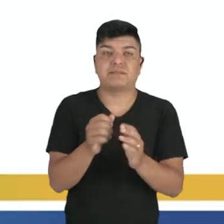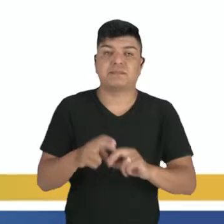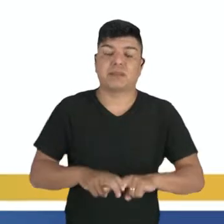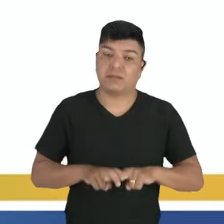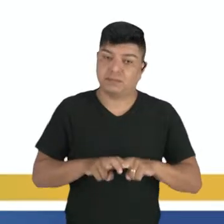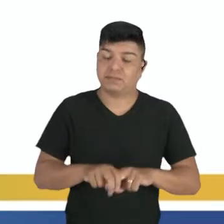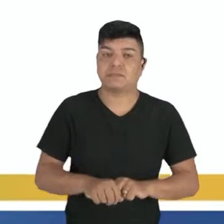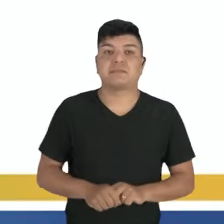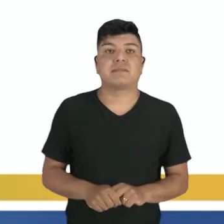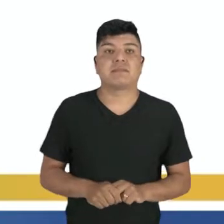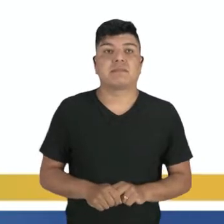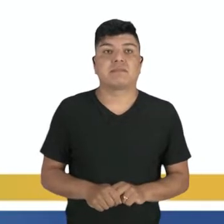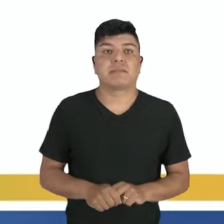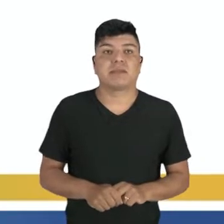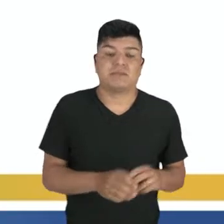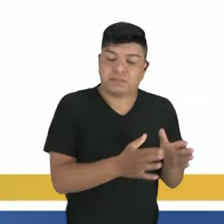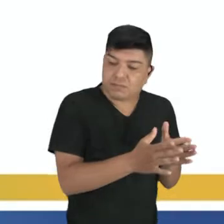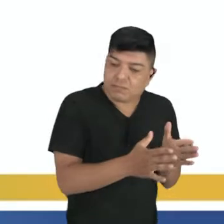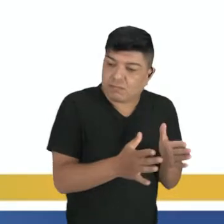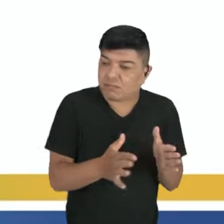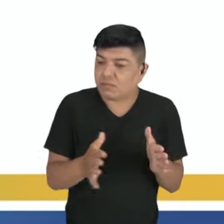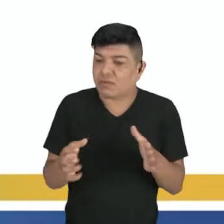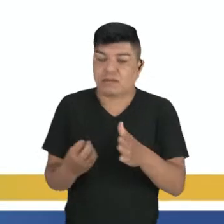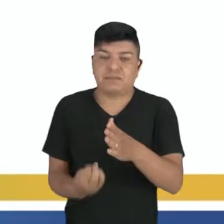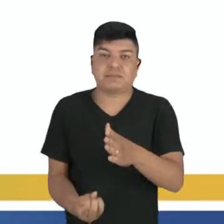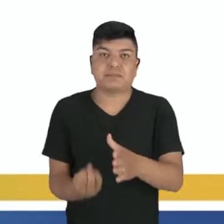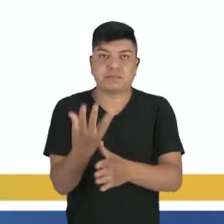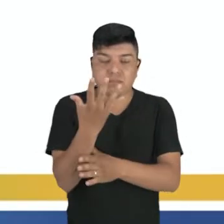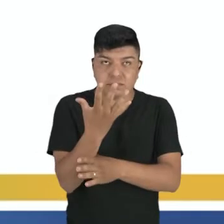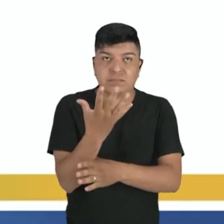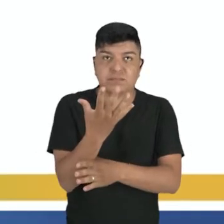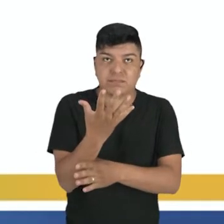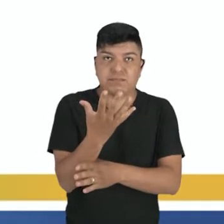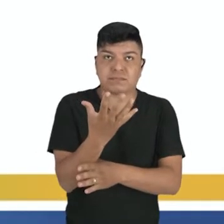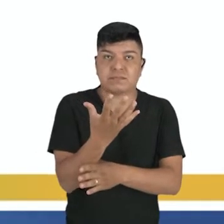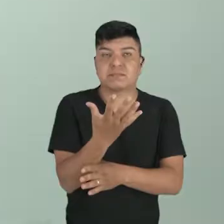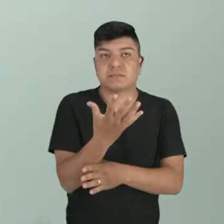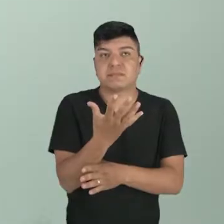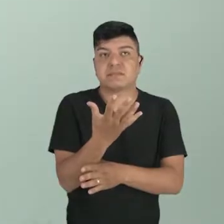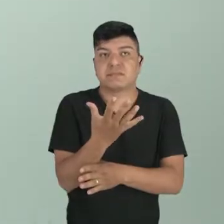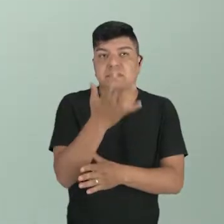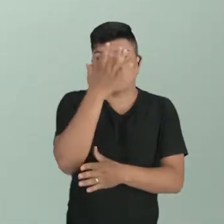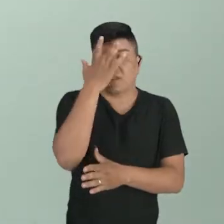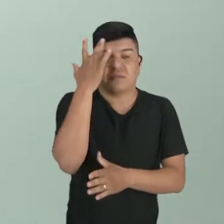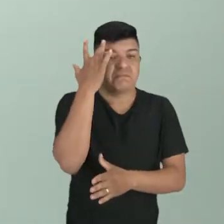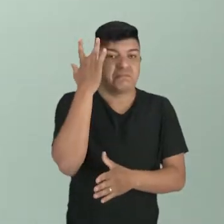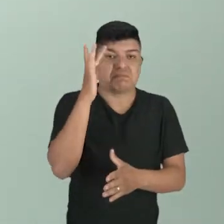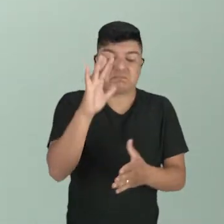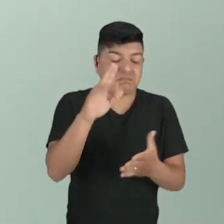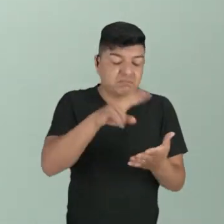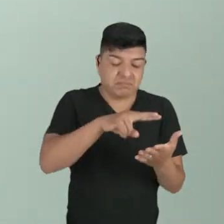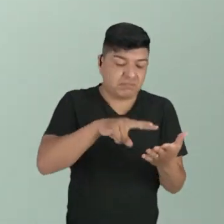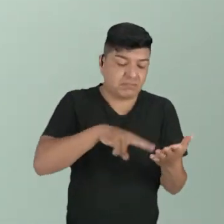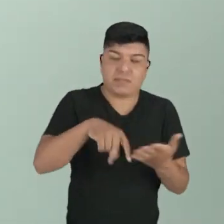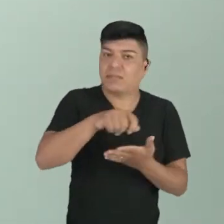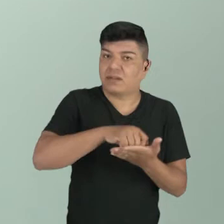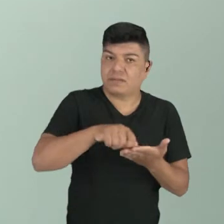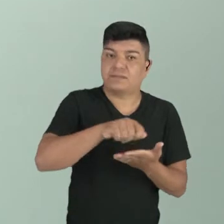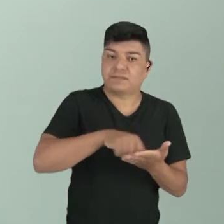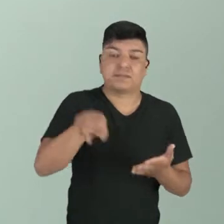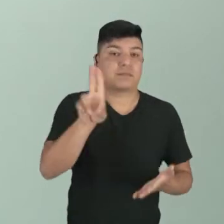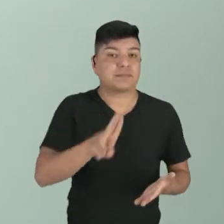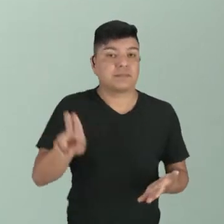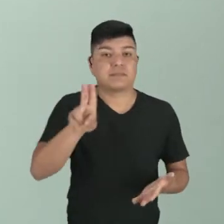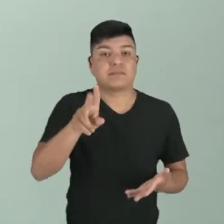Então, esse período surgiu ali, de acordo ali, porque as pessoas não sabiam ler nem escrever, então elas utilizavam o quê?